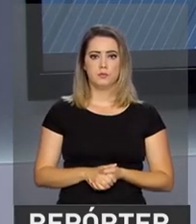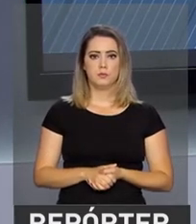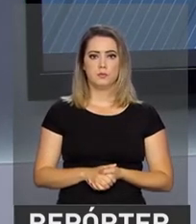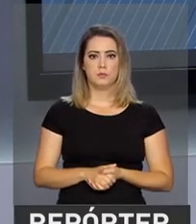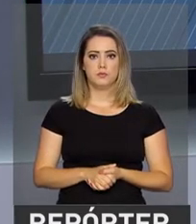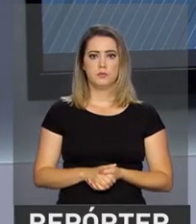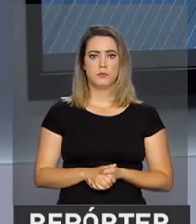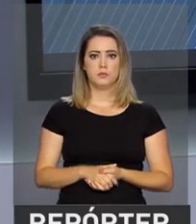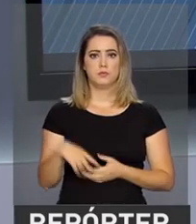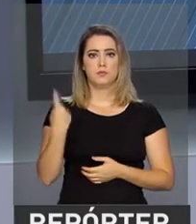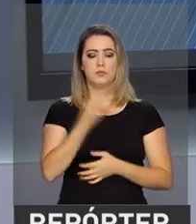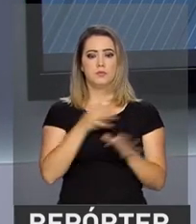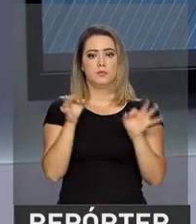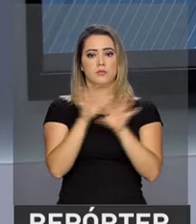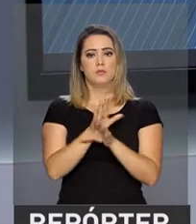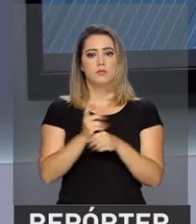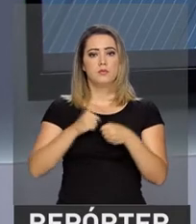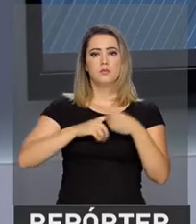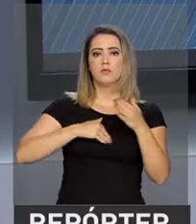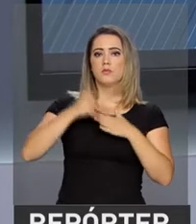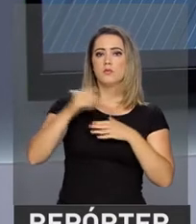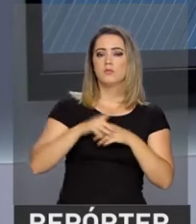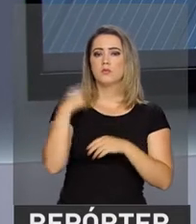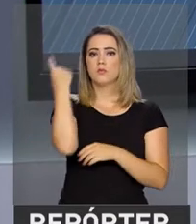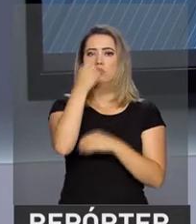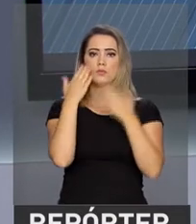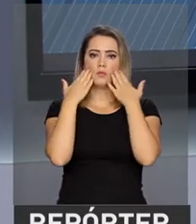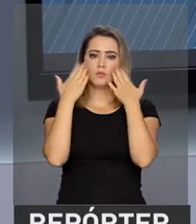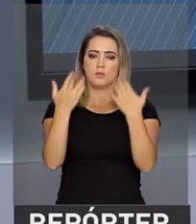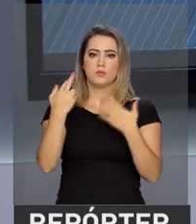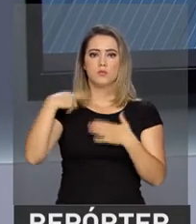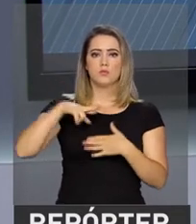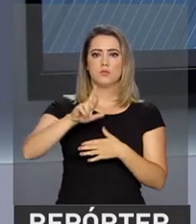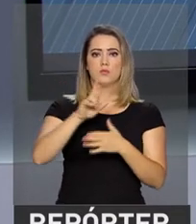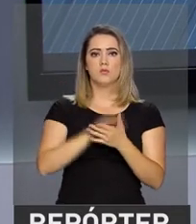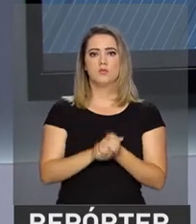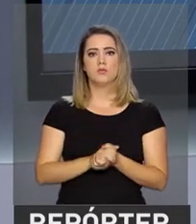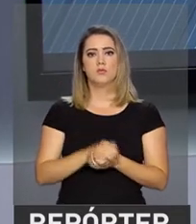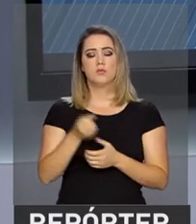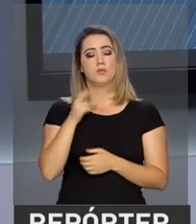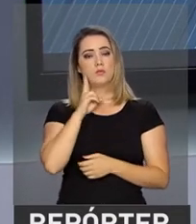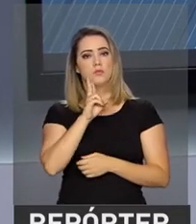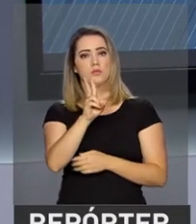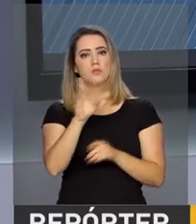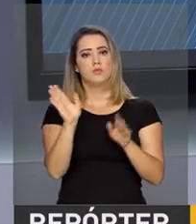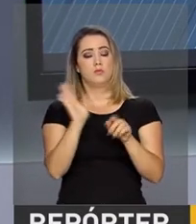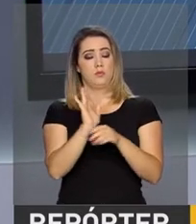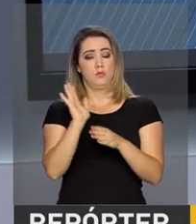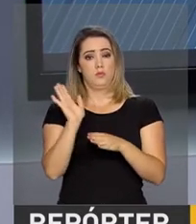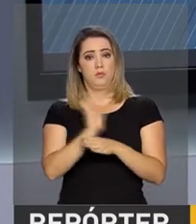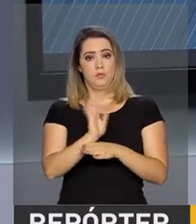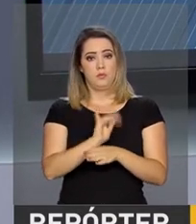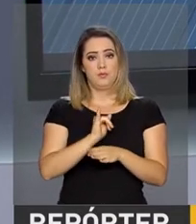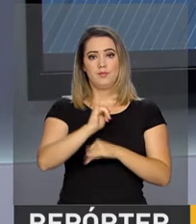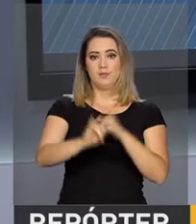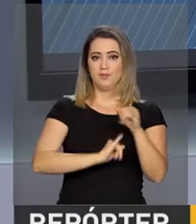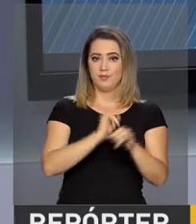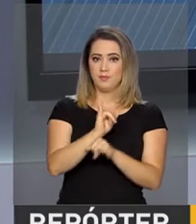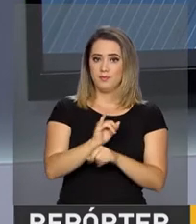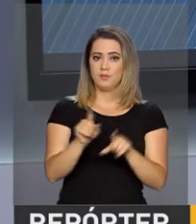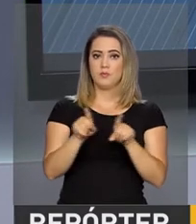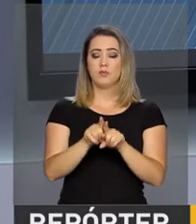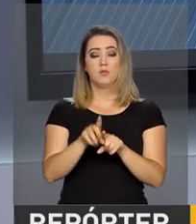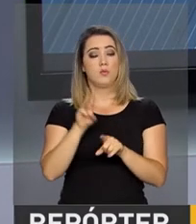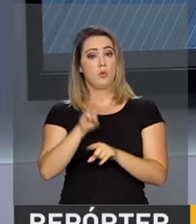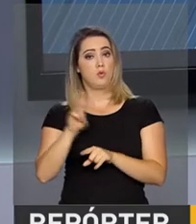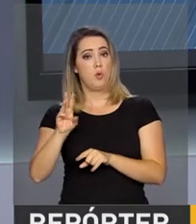nós ficamos por aqui voltamos em uma hora na próxima edição do repórter nbr você pode acompanhar a nossa programação pela internet no